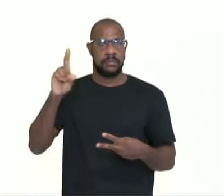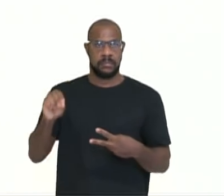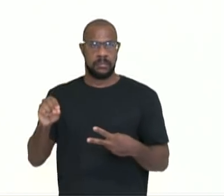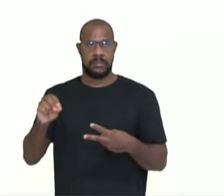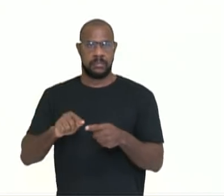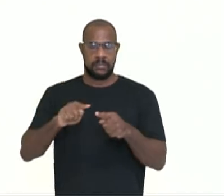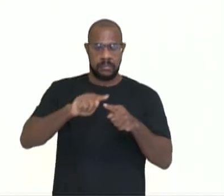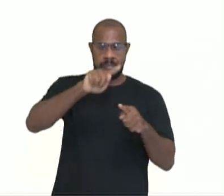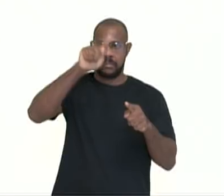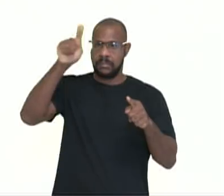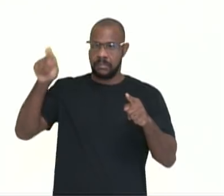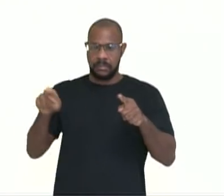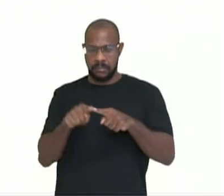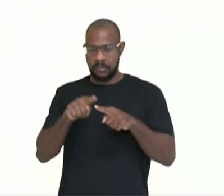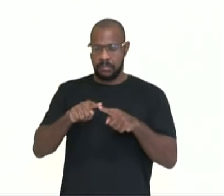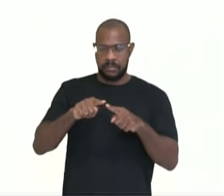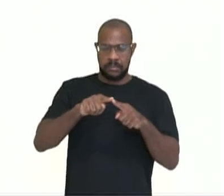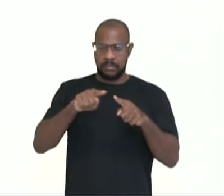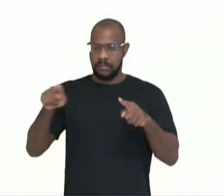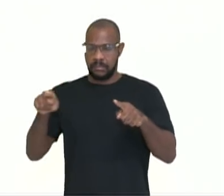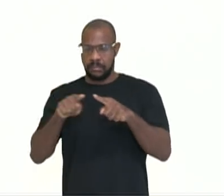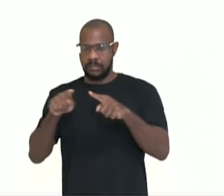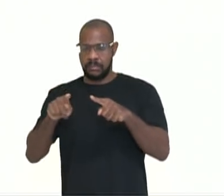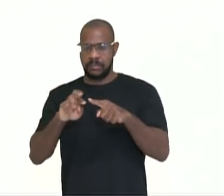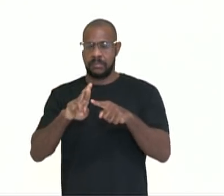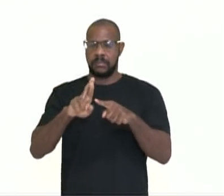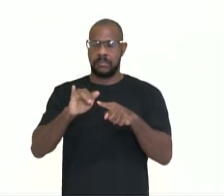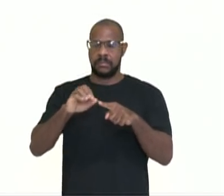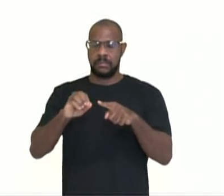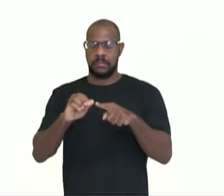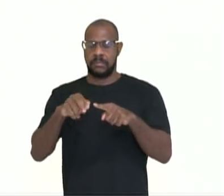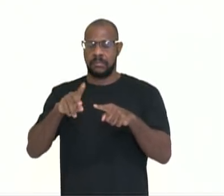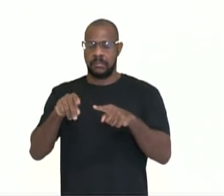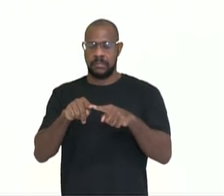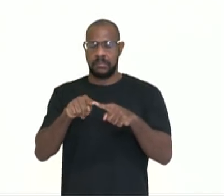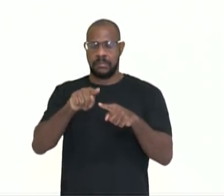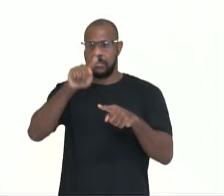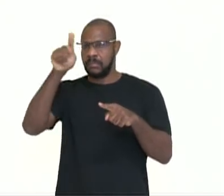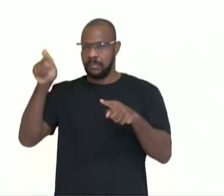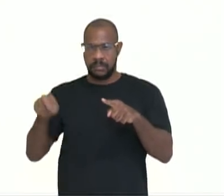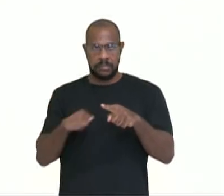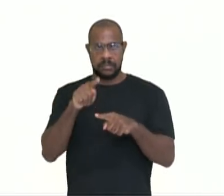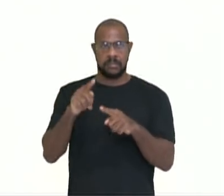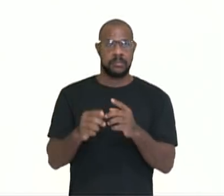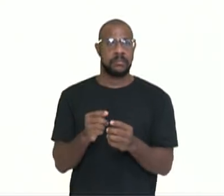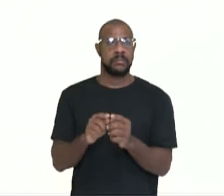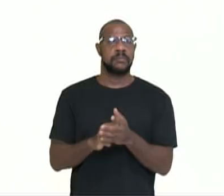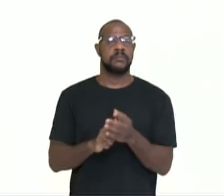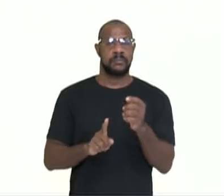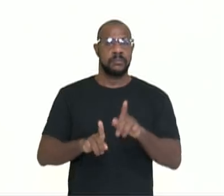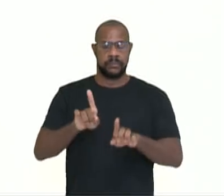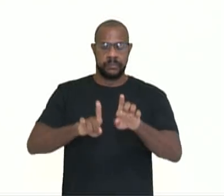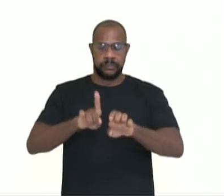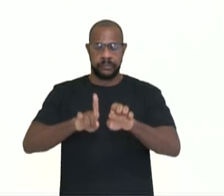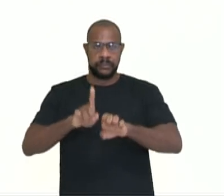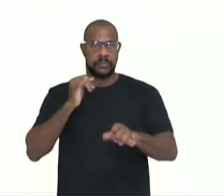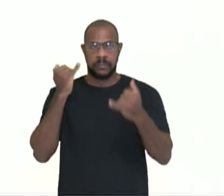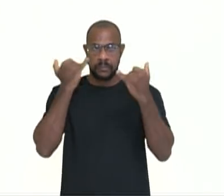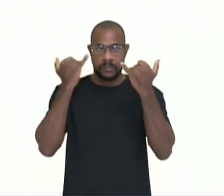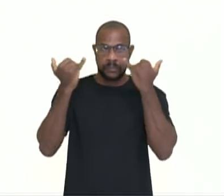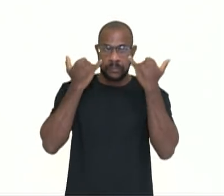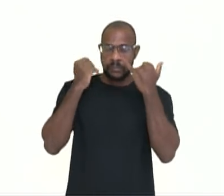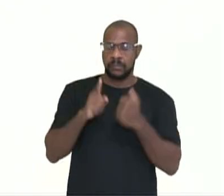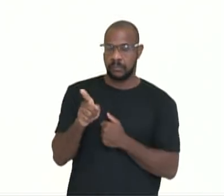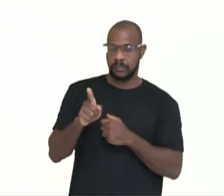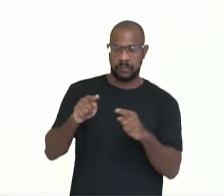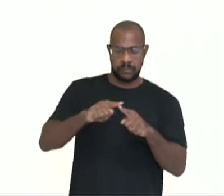radianos de... Então os arcos possíveis, eles são dados em radianos. Então,